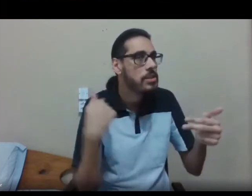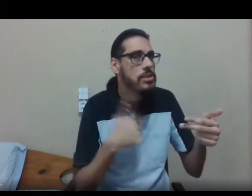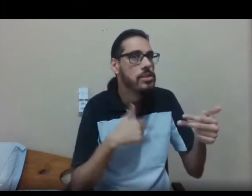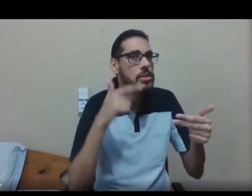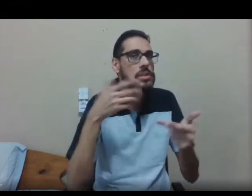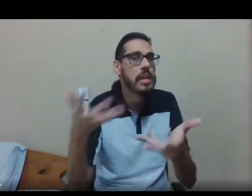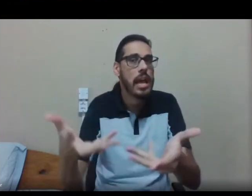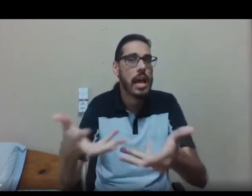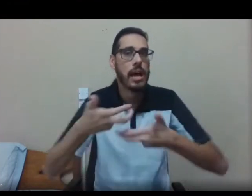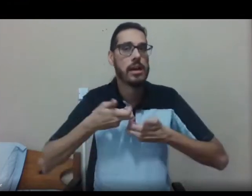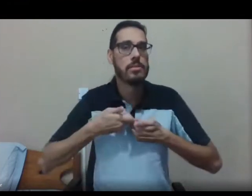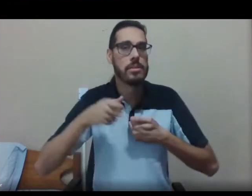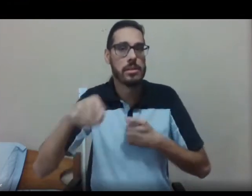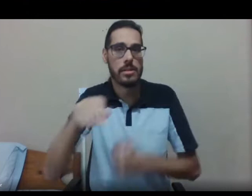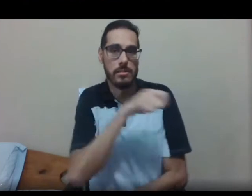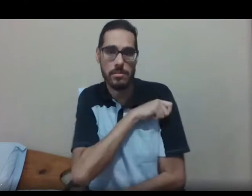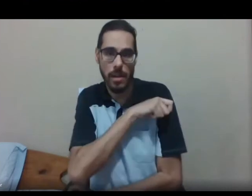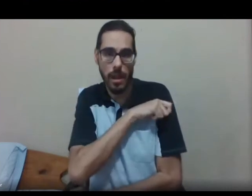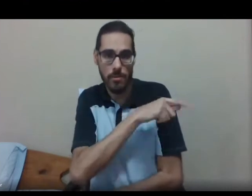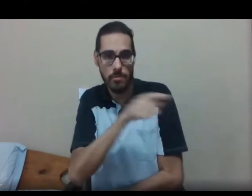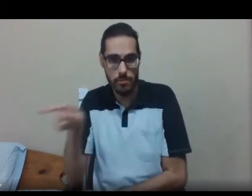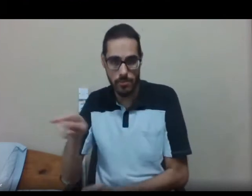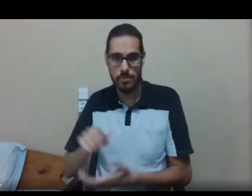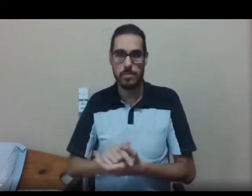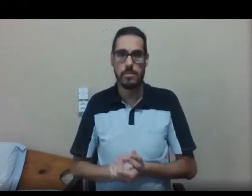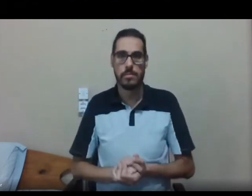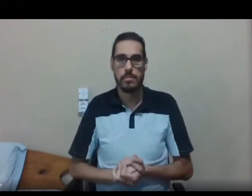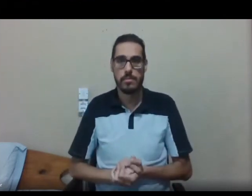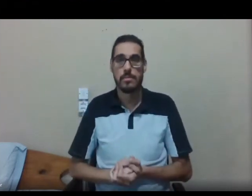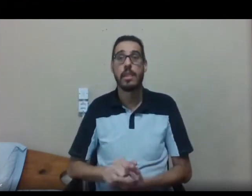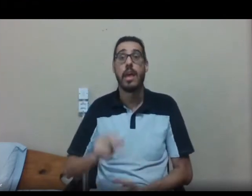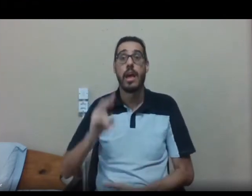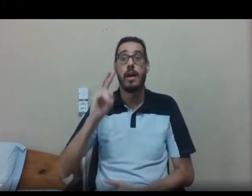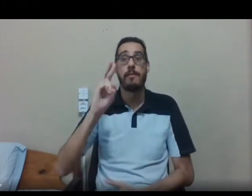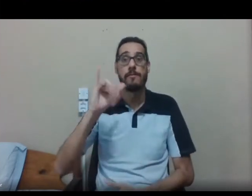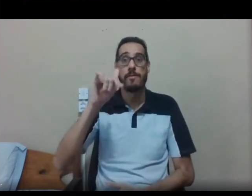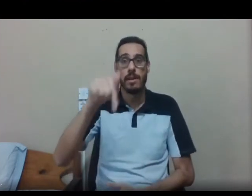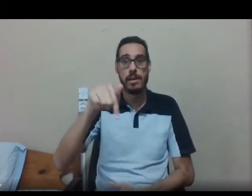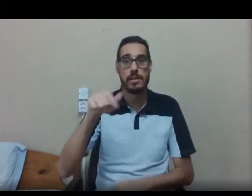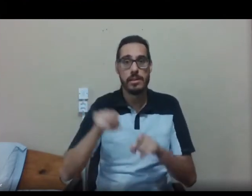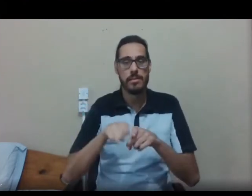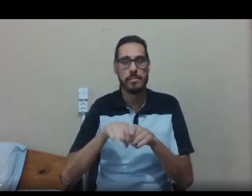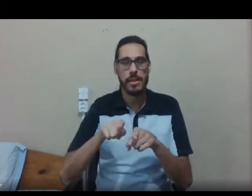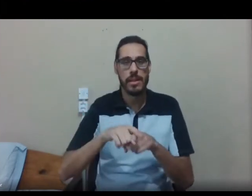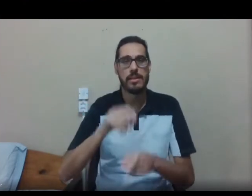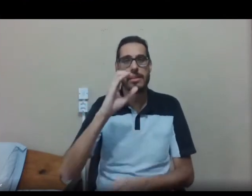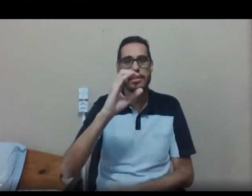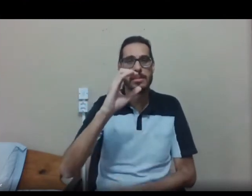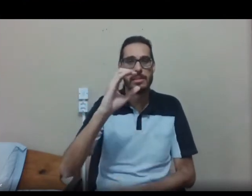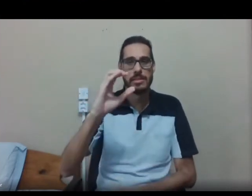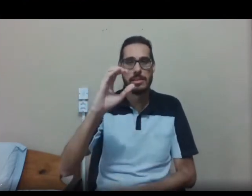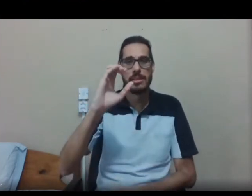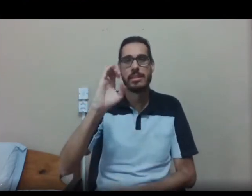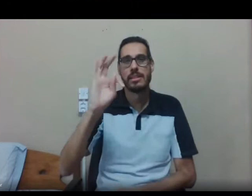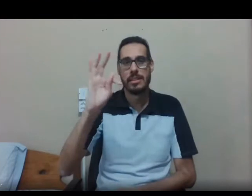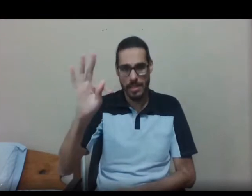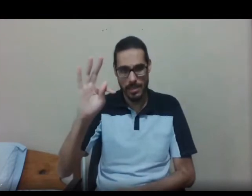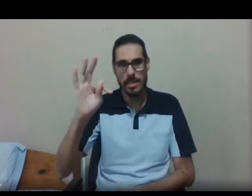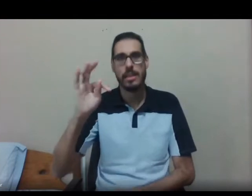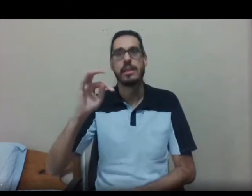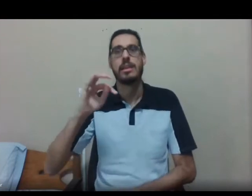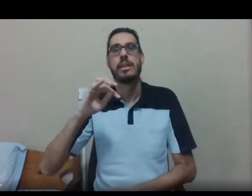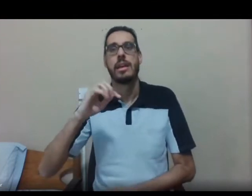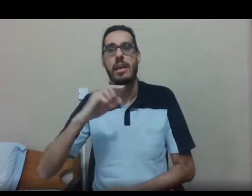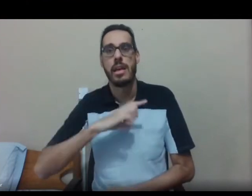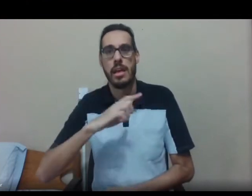aí, que vai acontecer agora em agosto. E também o seminário de graduação. Então, a gente está com agosto bem agitado